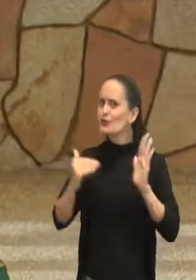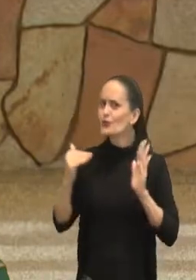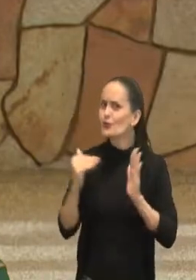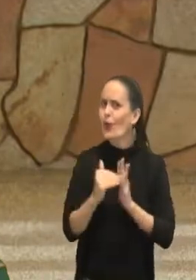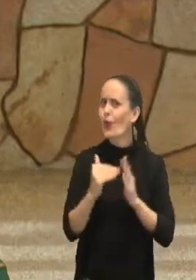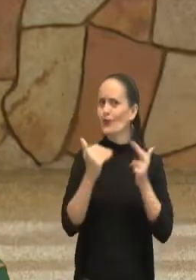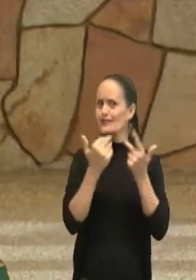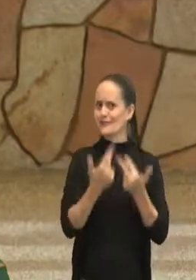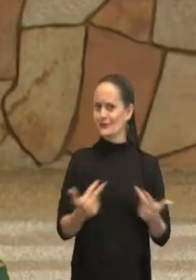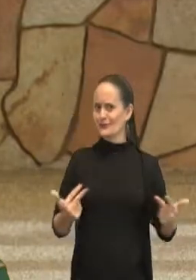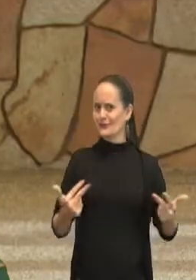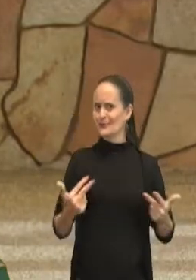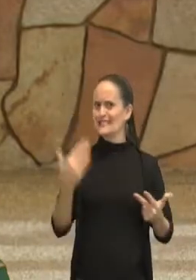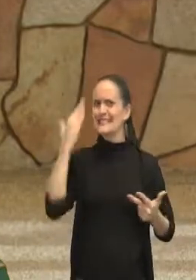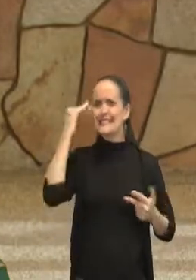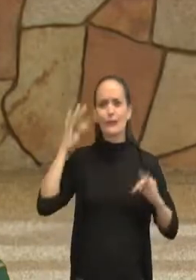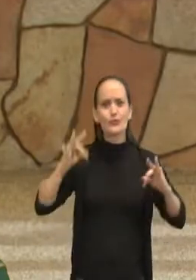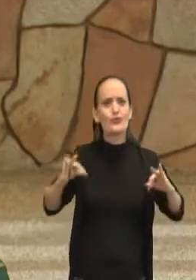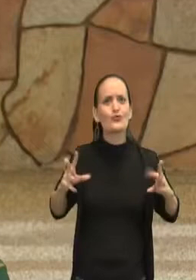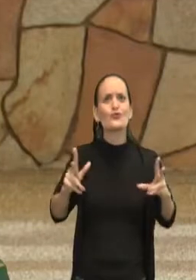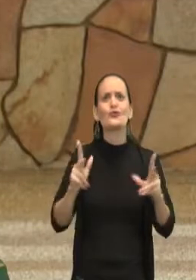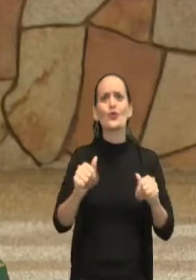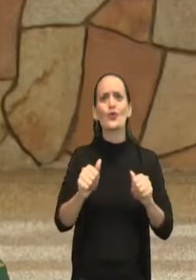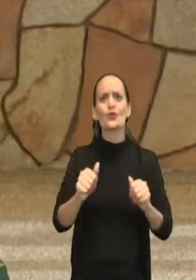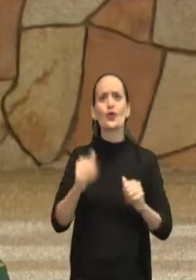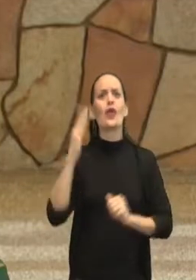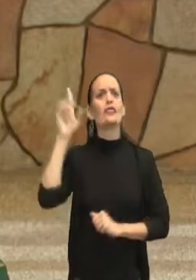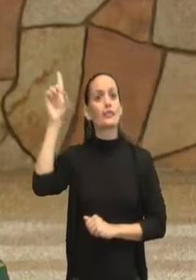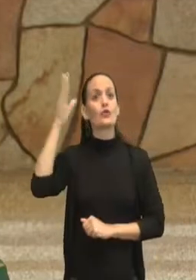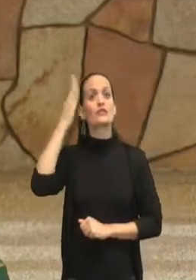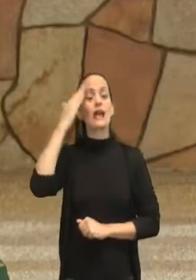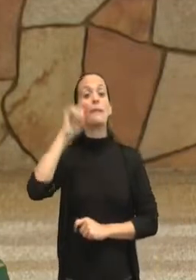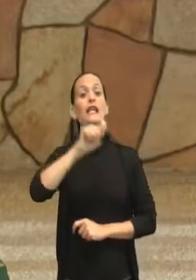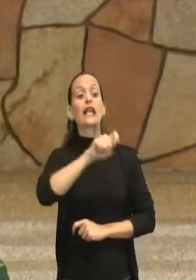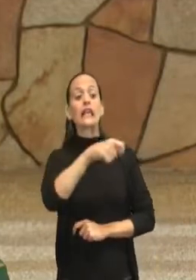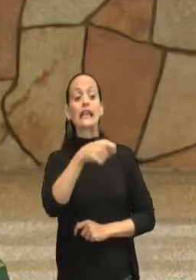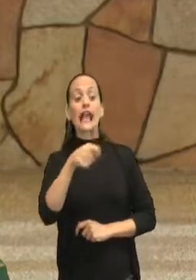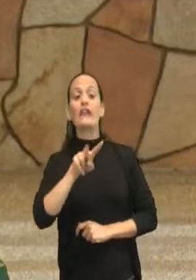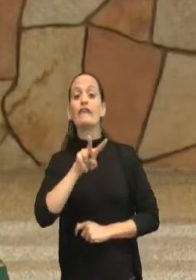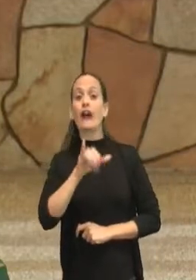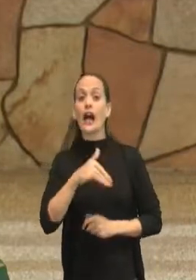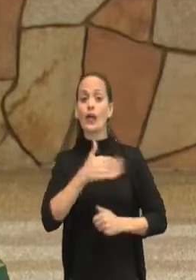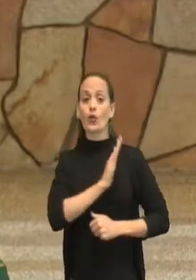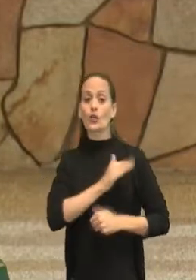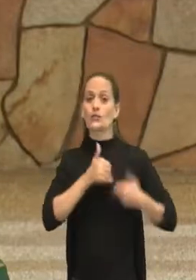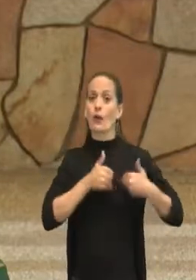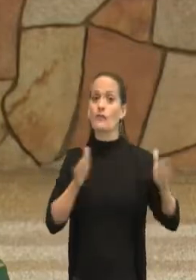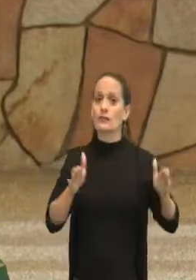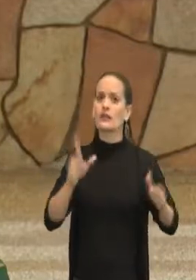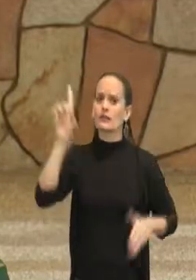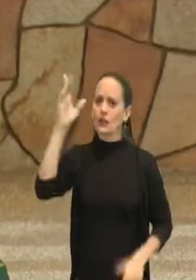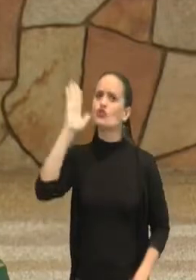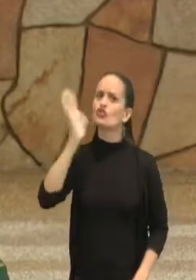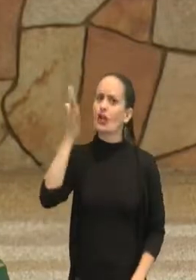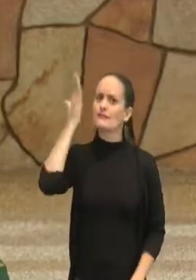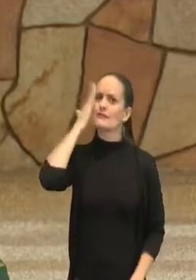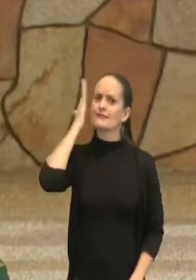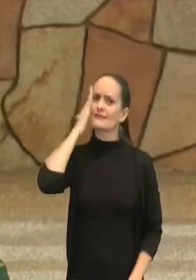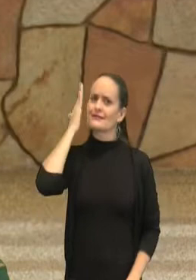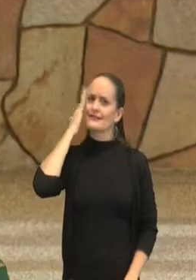sempre soube quem vai aceitar, e Ele sabe, sempre soube também quem vai